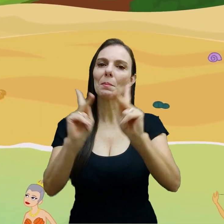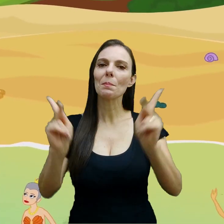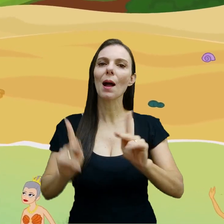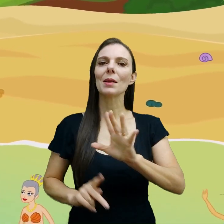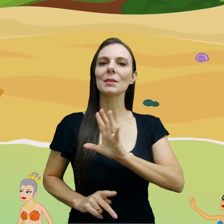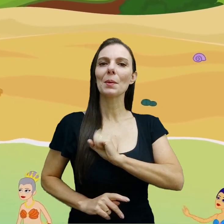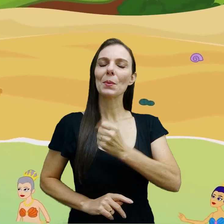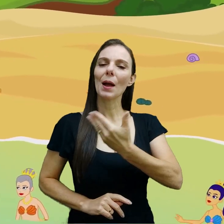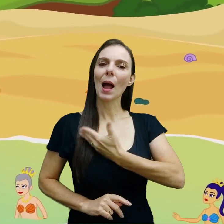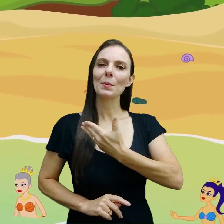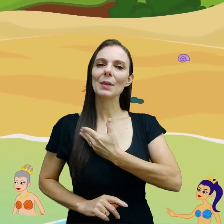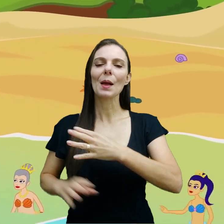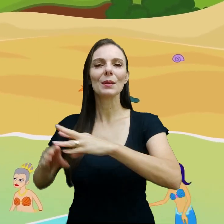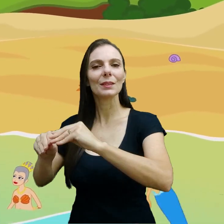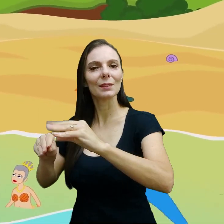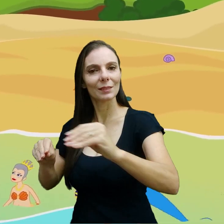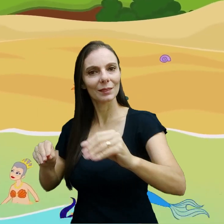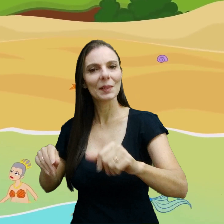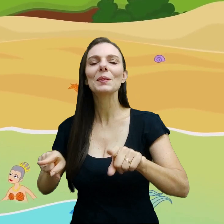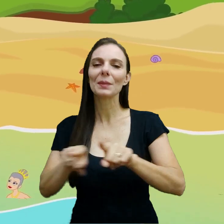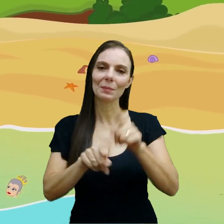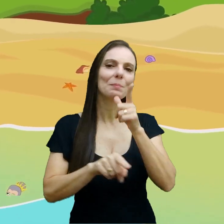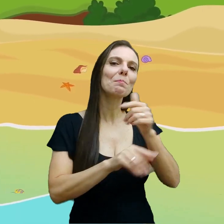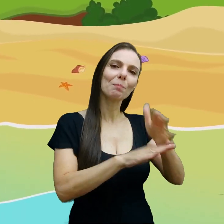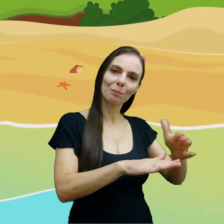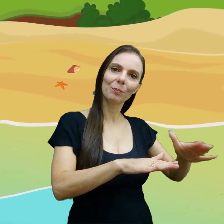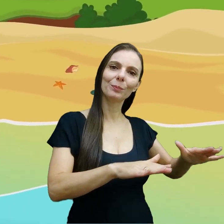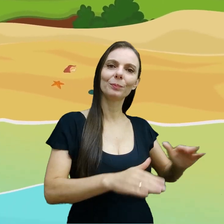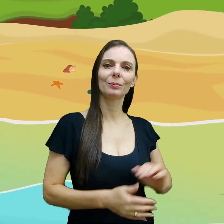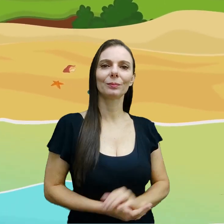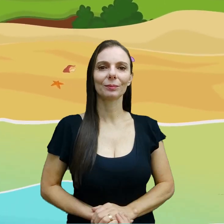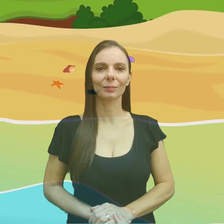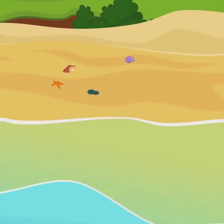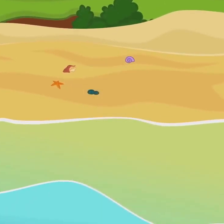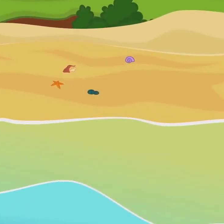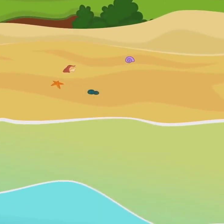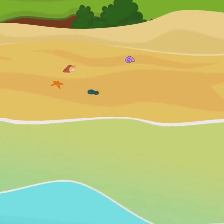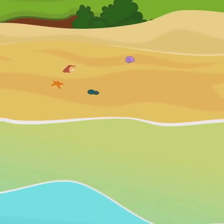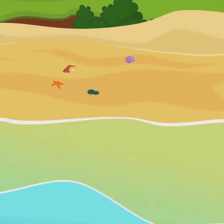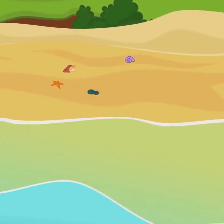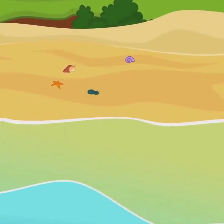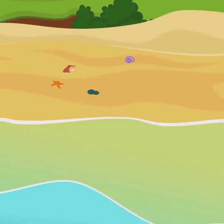paz, amor e amizade na terra e no mar.